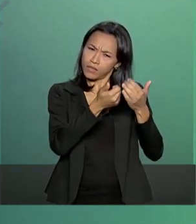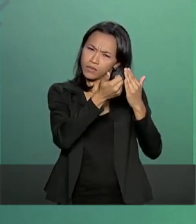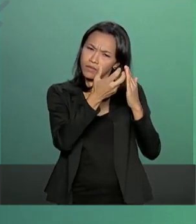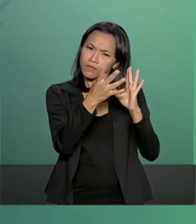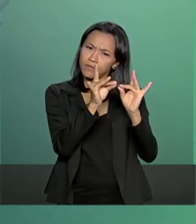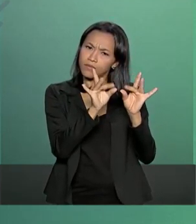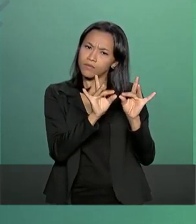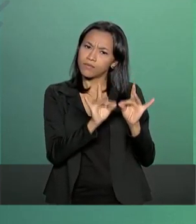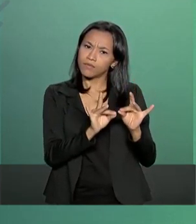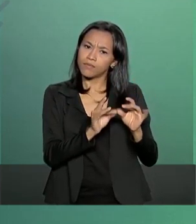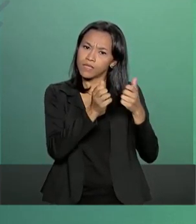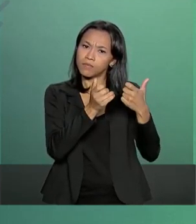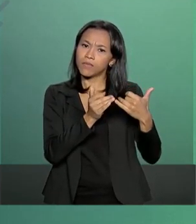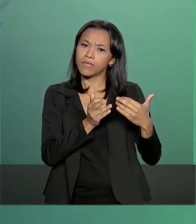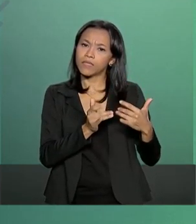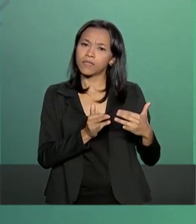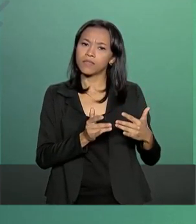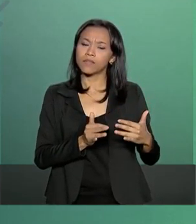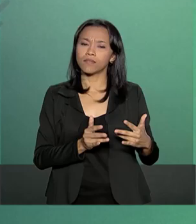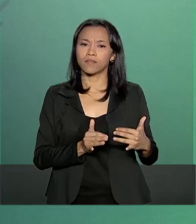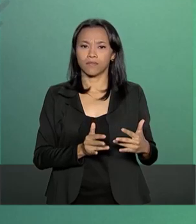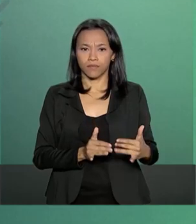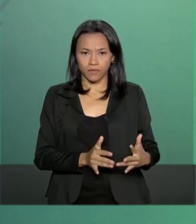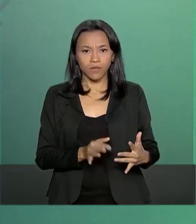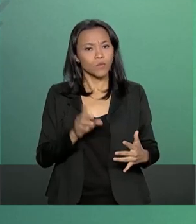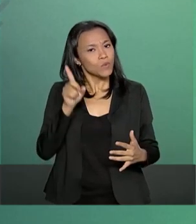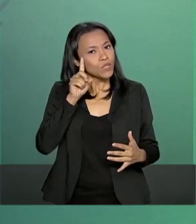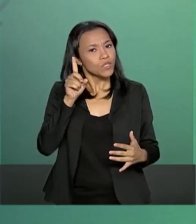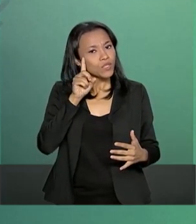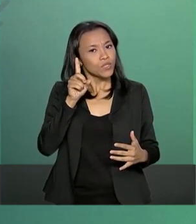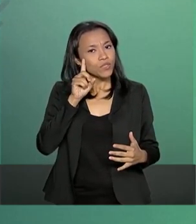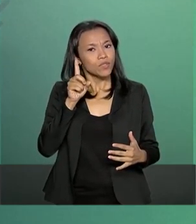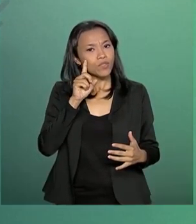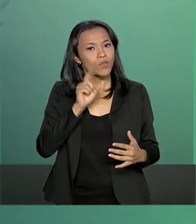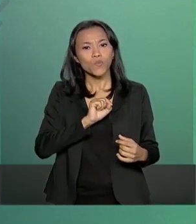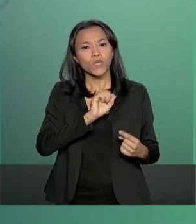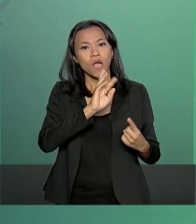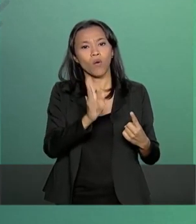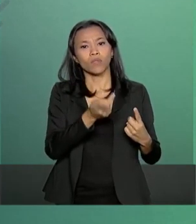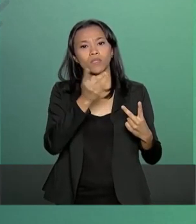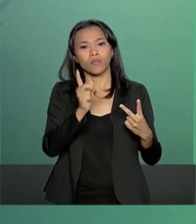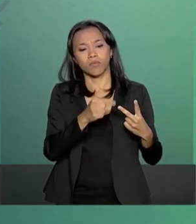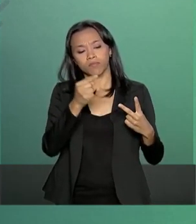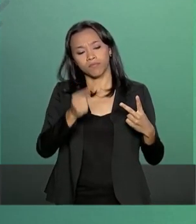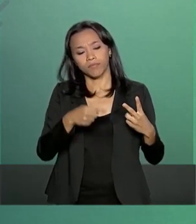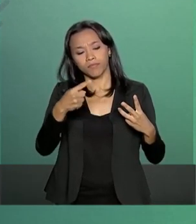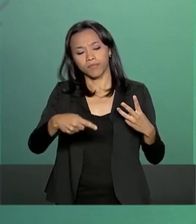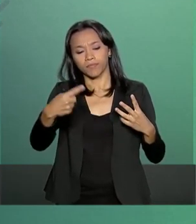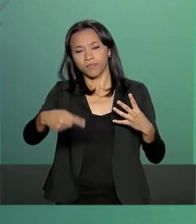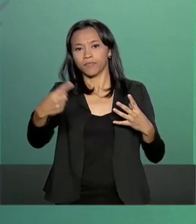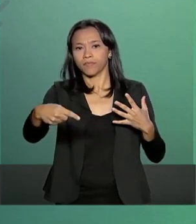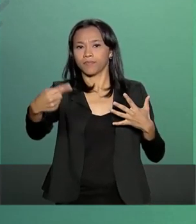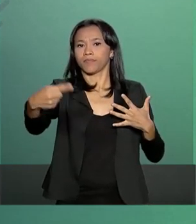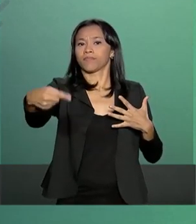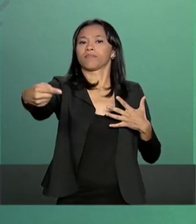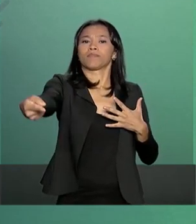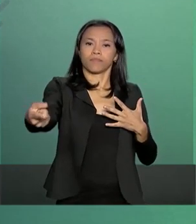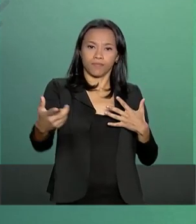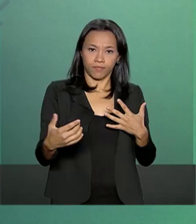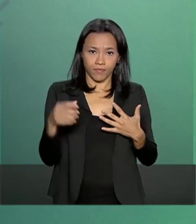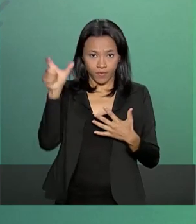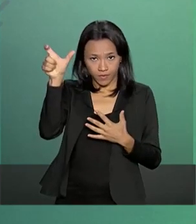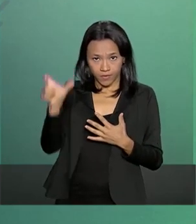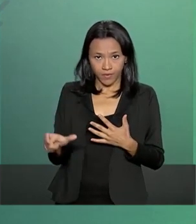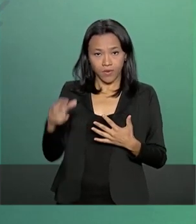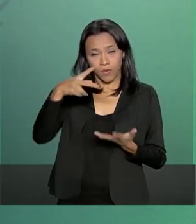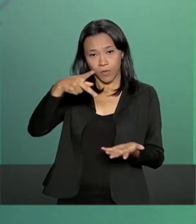de uma forma sistematizada e quase que dia a dia, os eventos que aconteceram com o